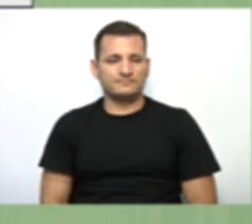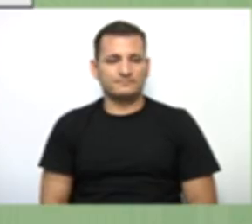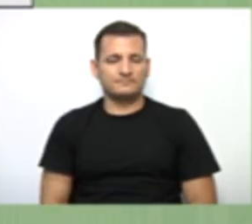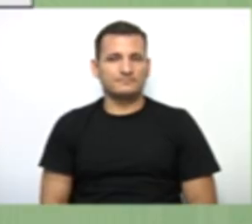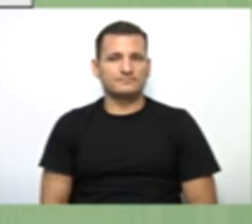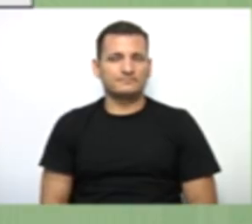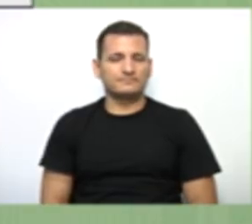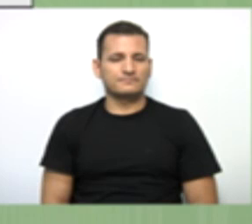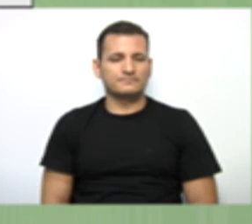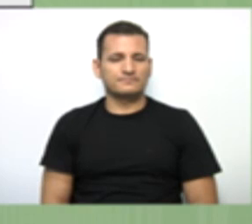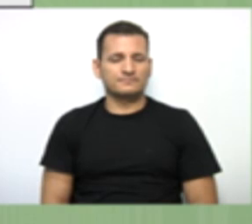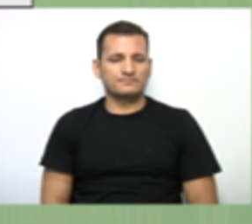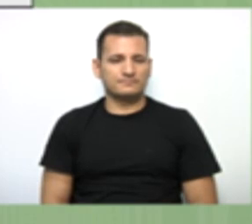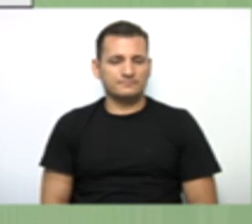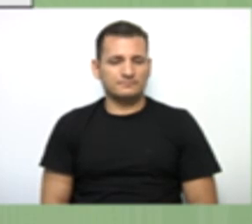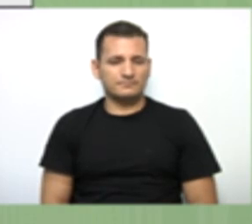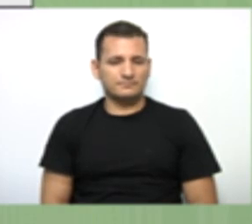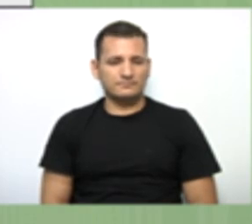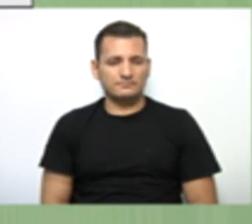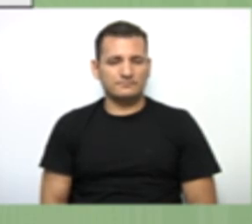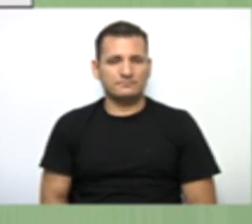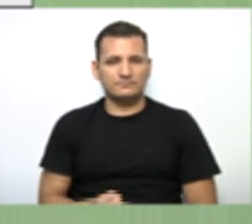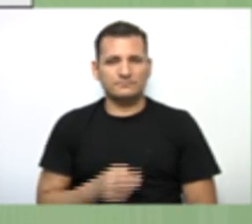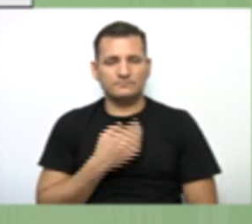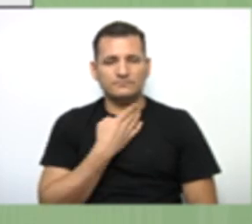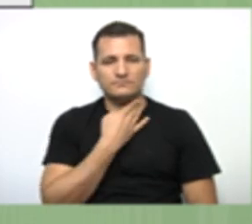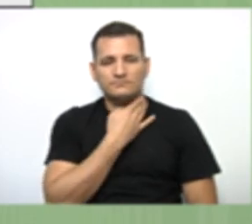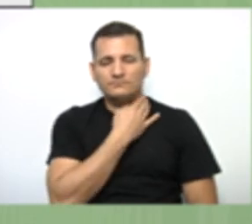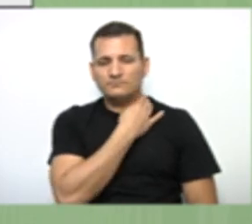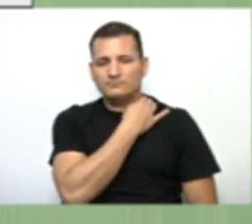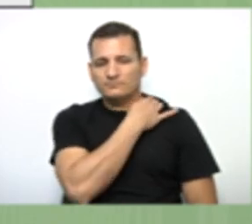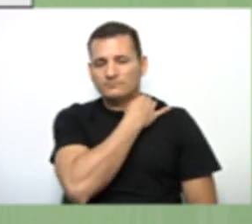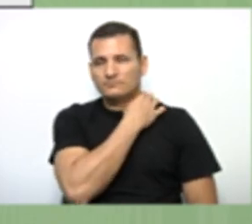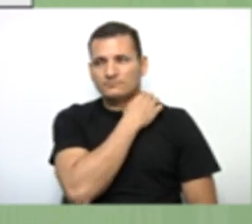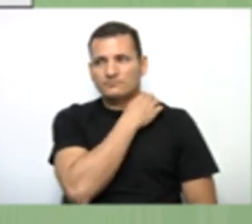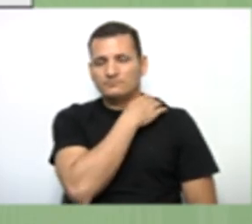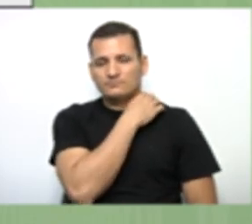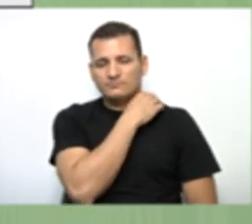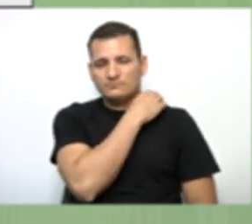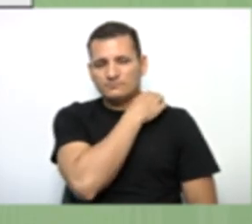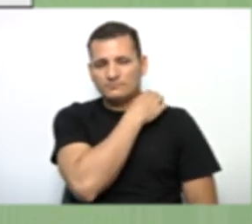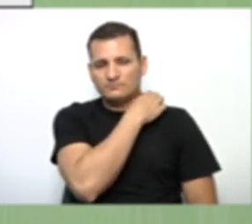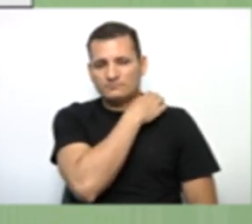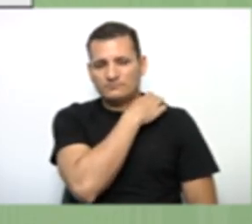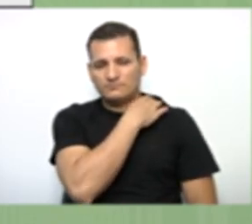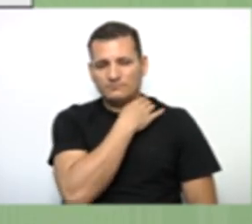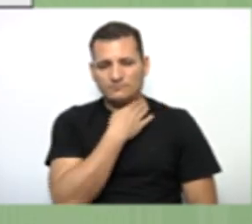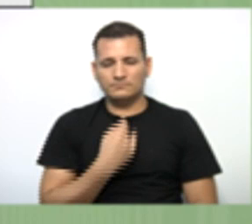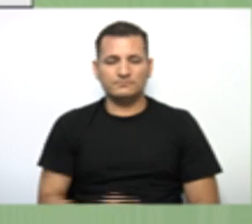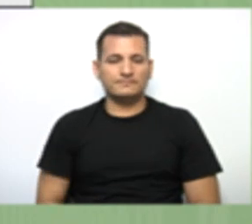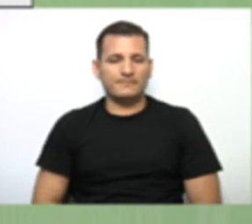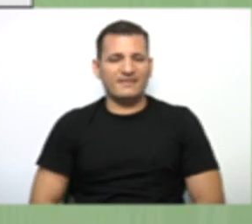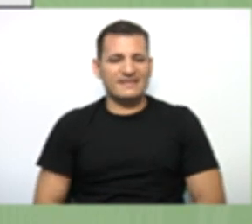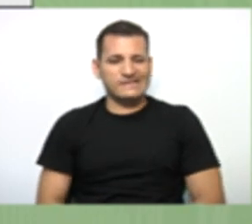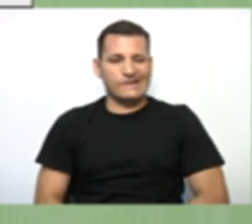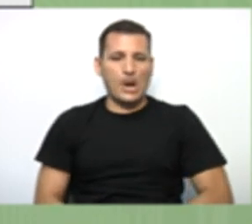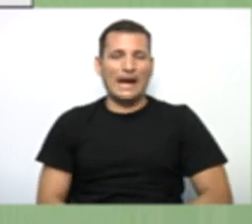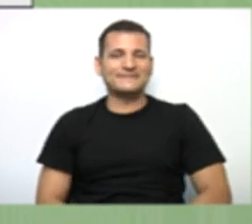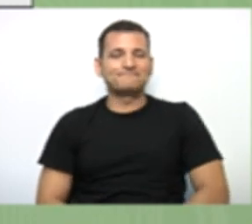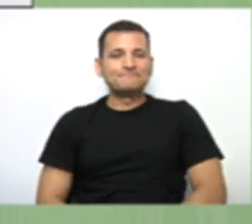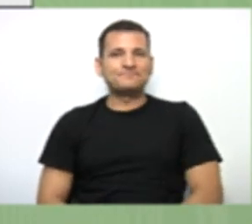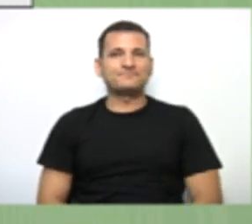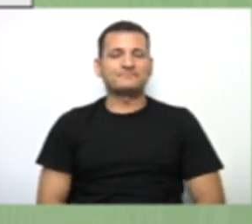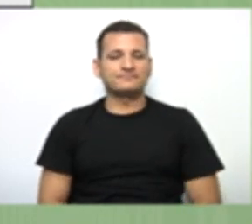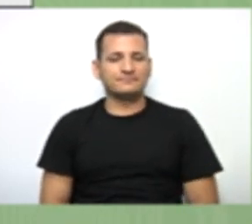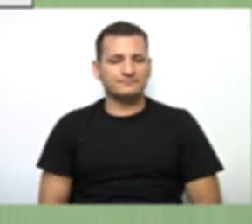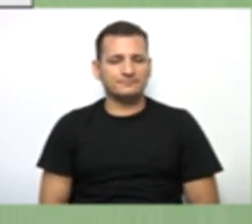botar o zero. Vamos fazer esse exercício aqui, o zero. O zero, né, não tem